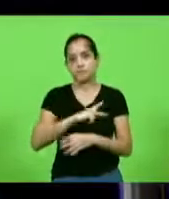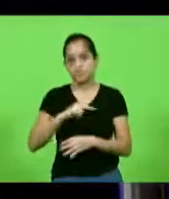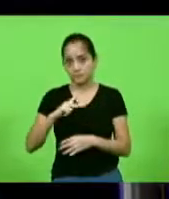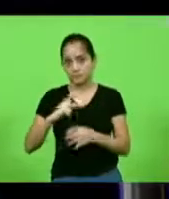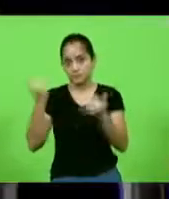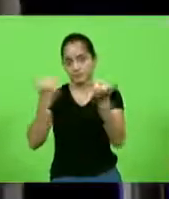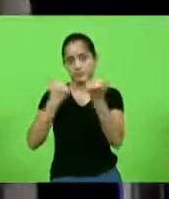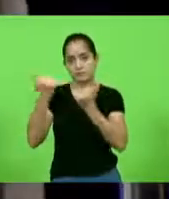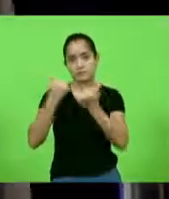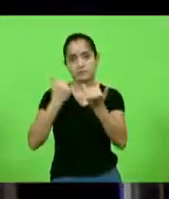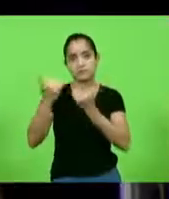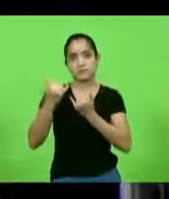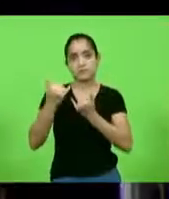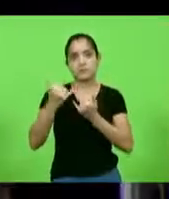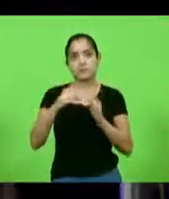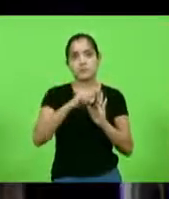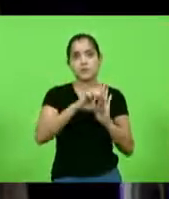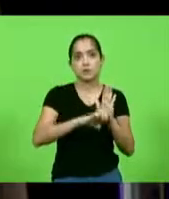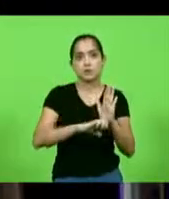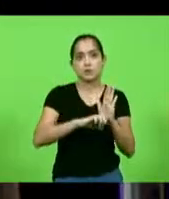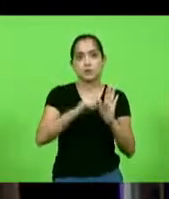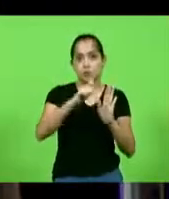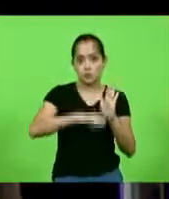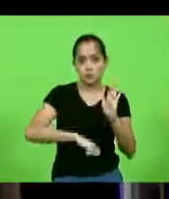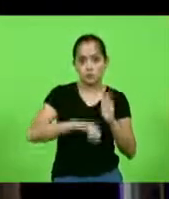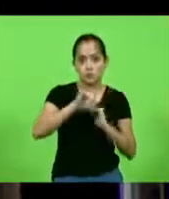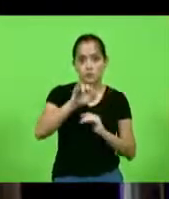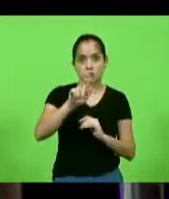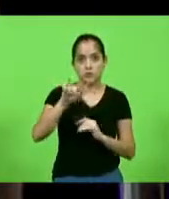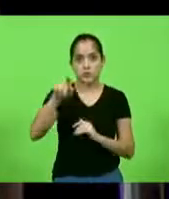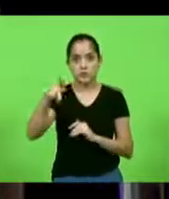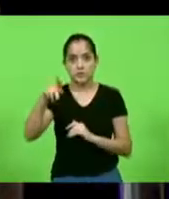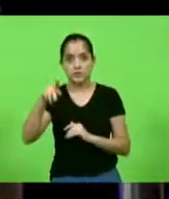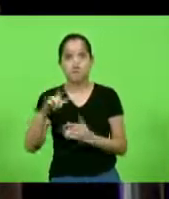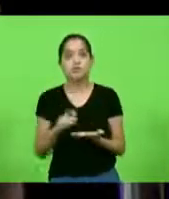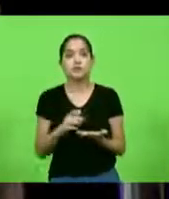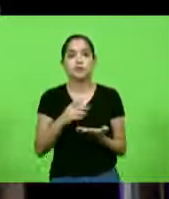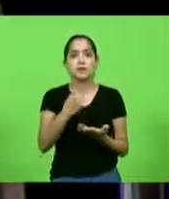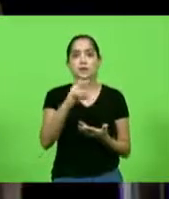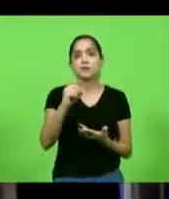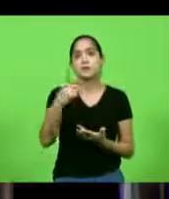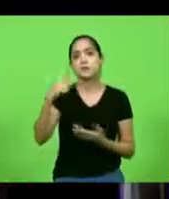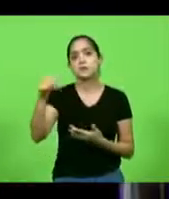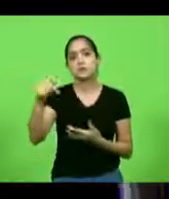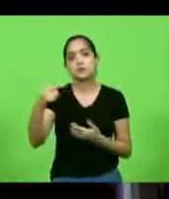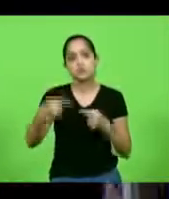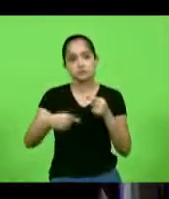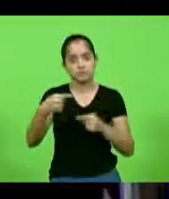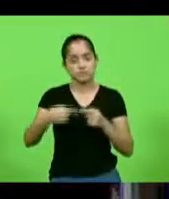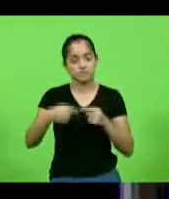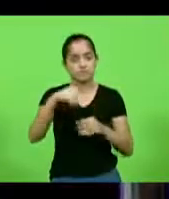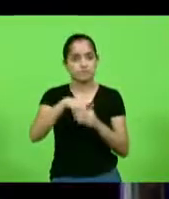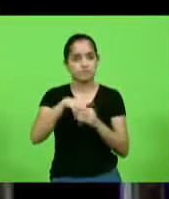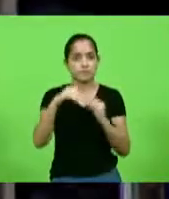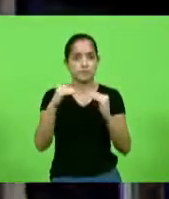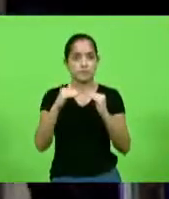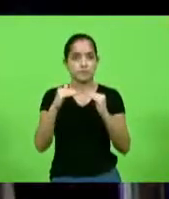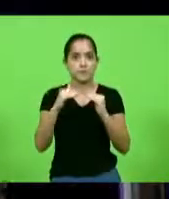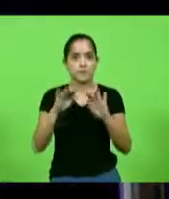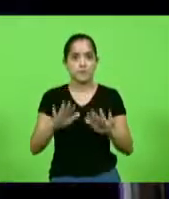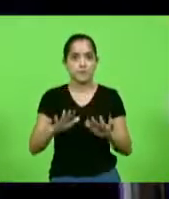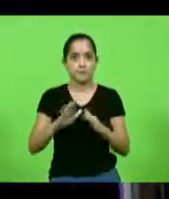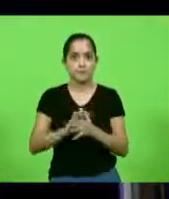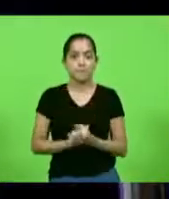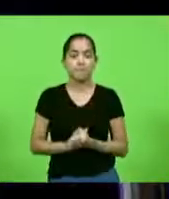informações acerca do concurso do IGP realizado em 2017, em discussão. Não havendo quem queira discutir, em votação, deputados que